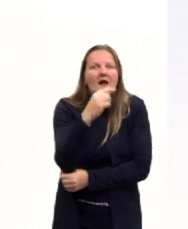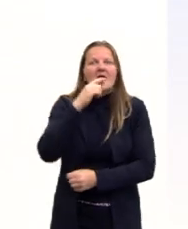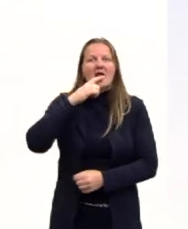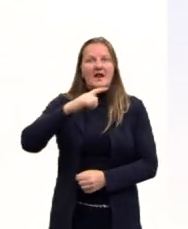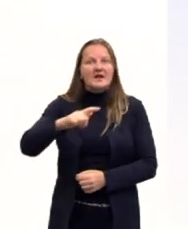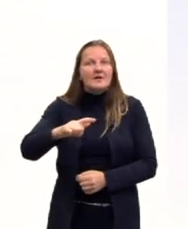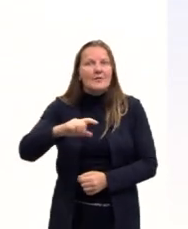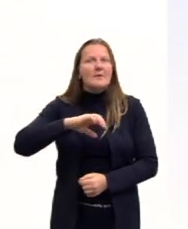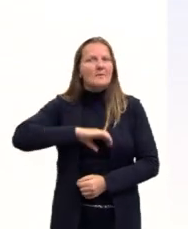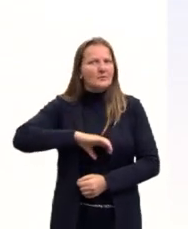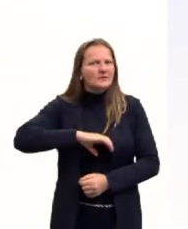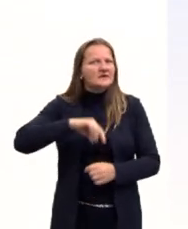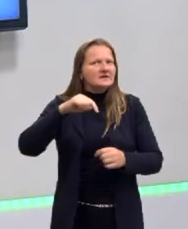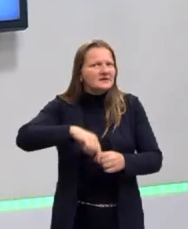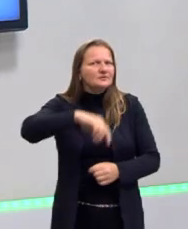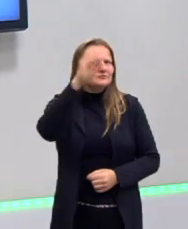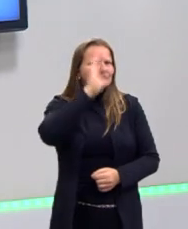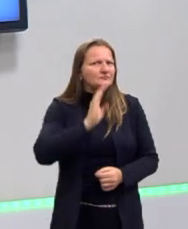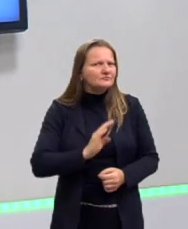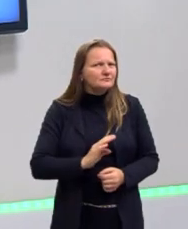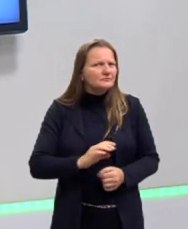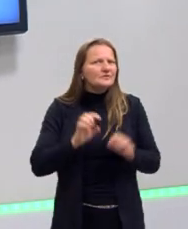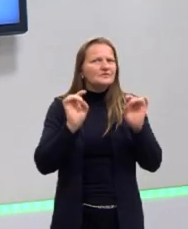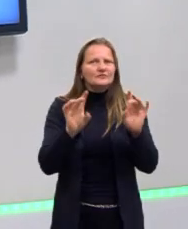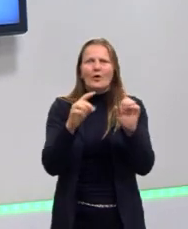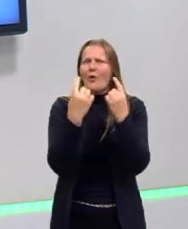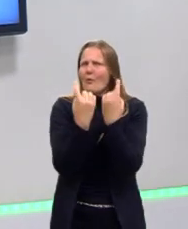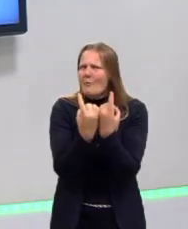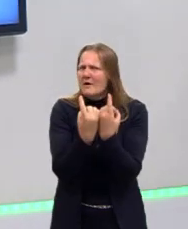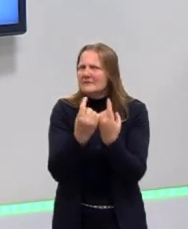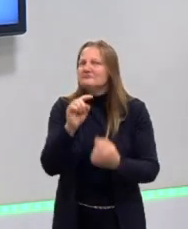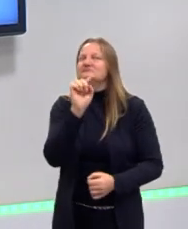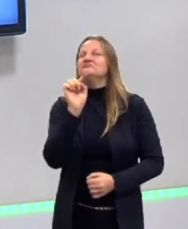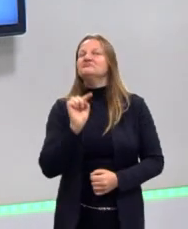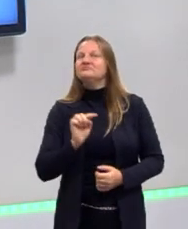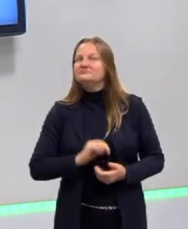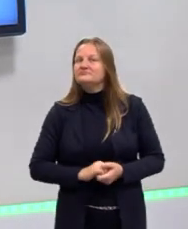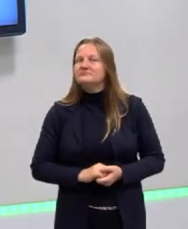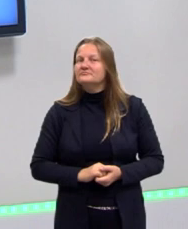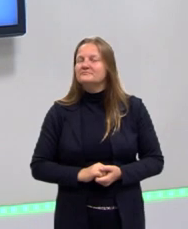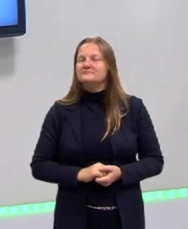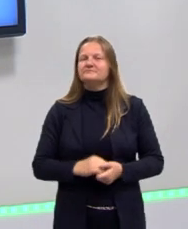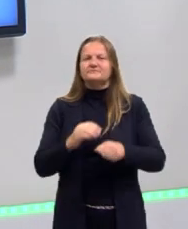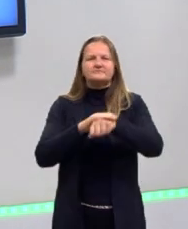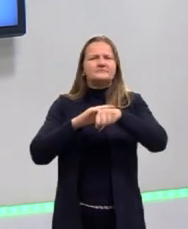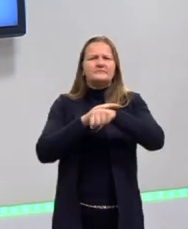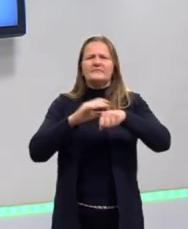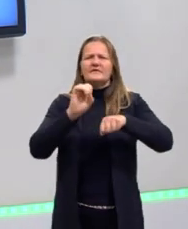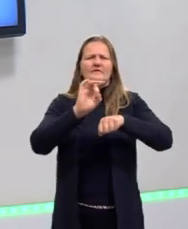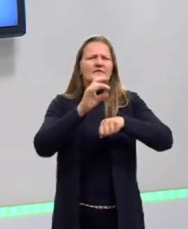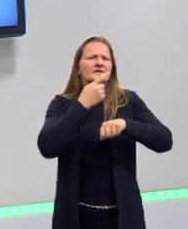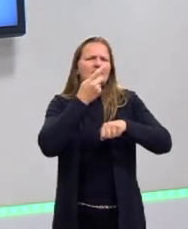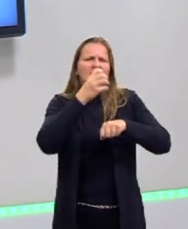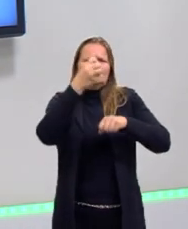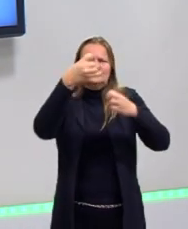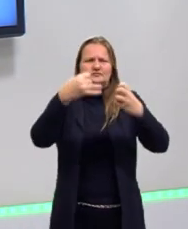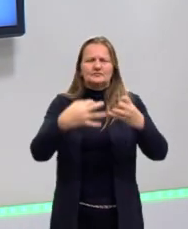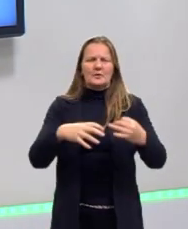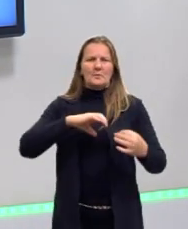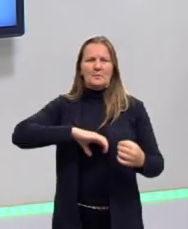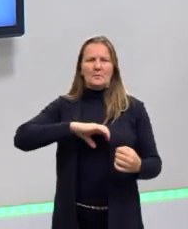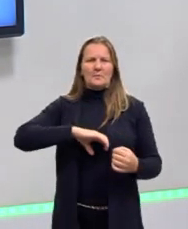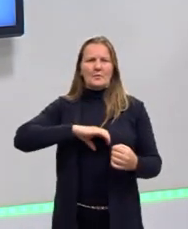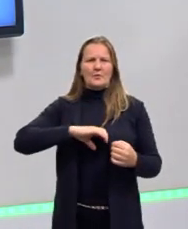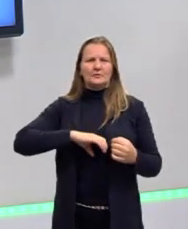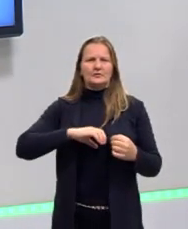no Brasil lembrando gente que eu nem tô falando aqui na questão de que se fala português